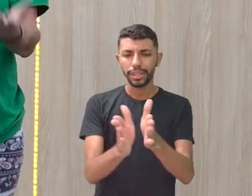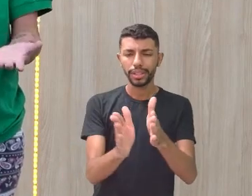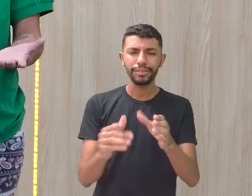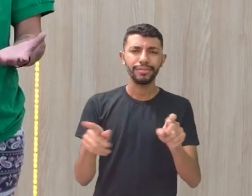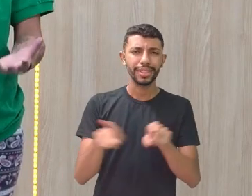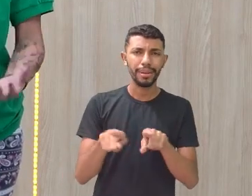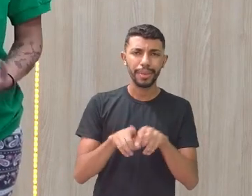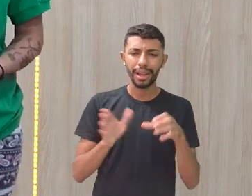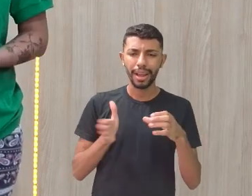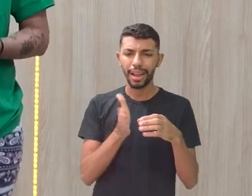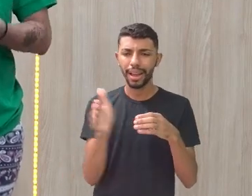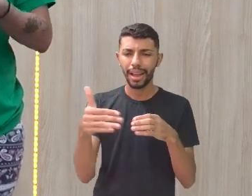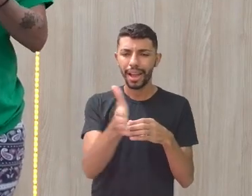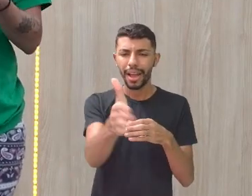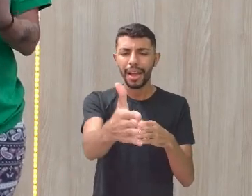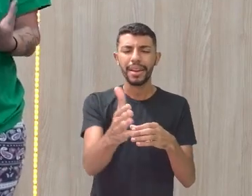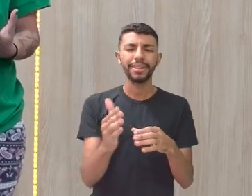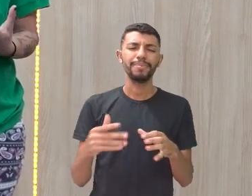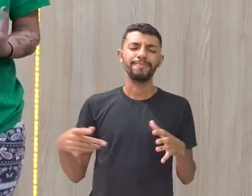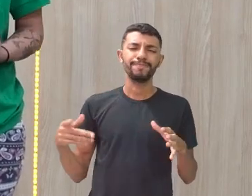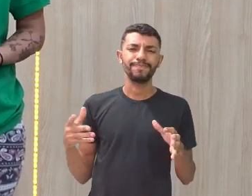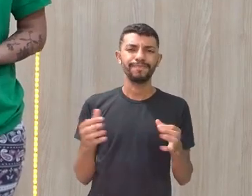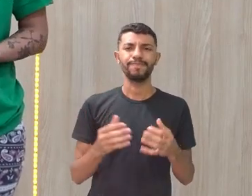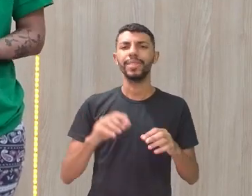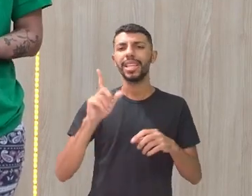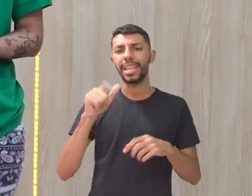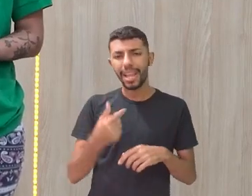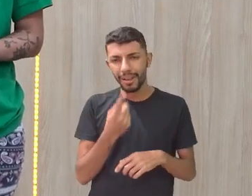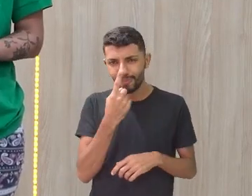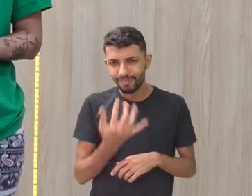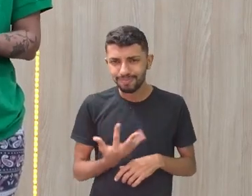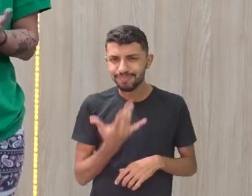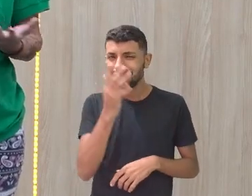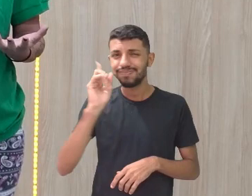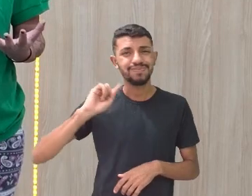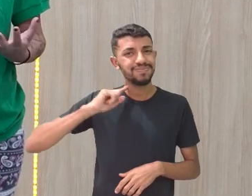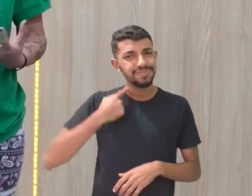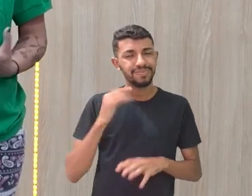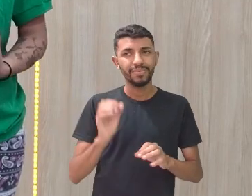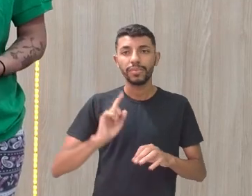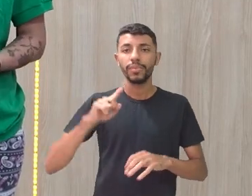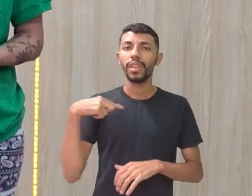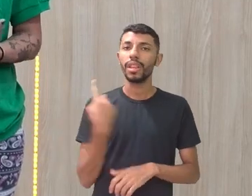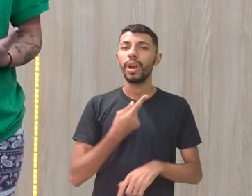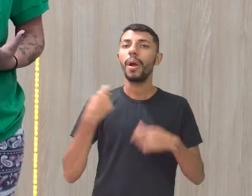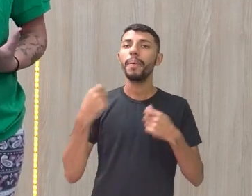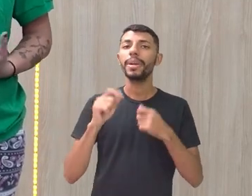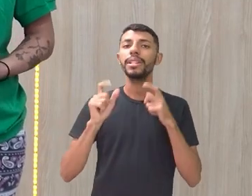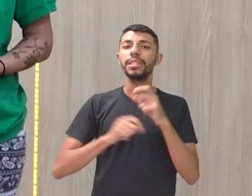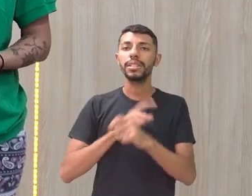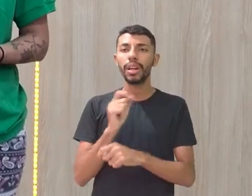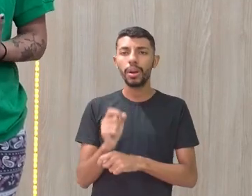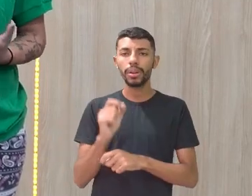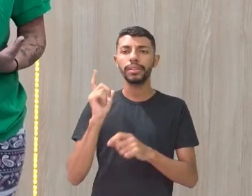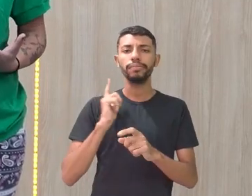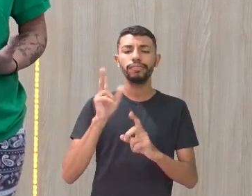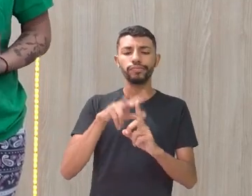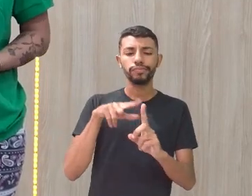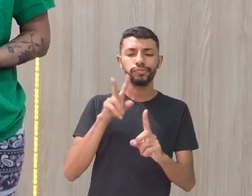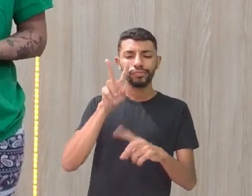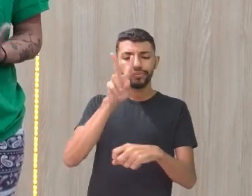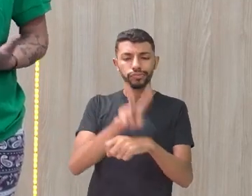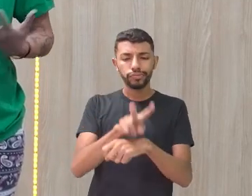queridíssimo Rio Capibaribe, que tão poluído e que a gente precisa, né, ter esse olhar mais